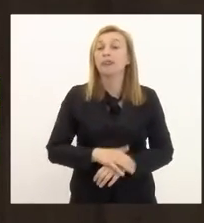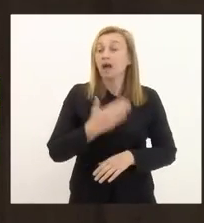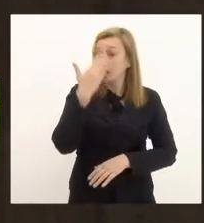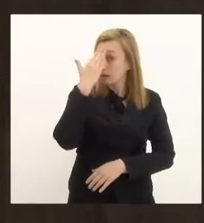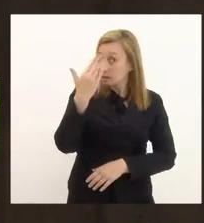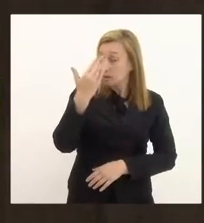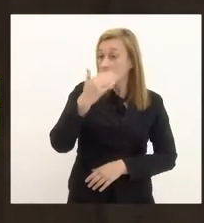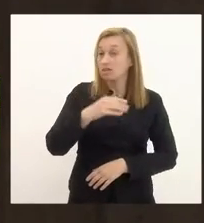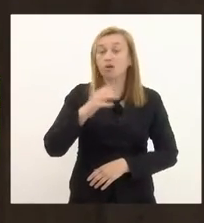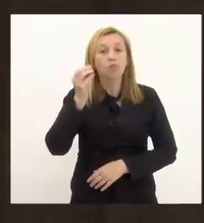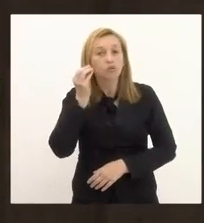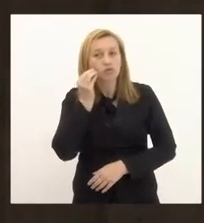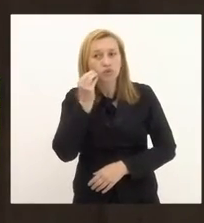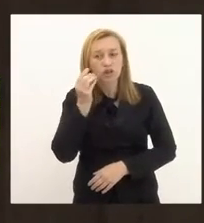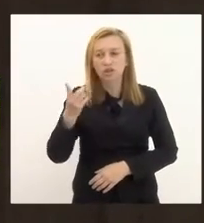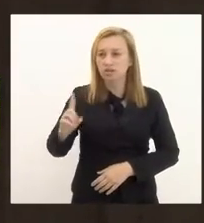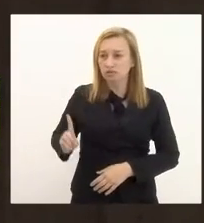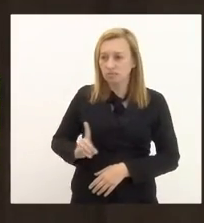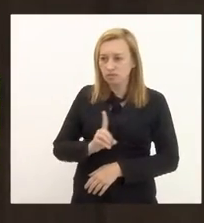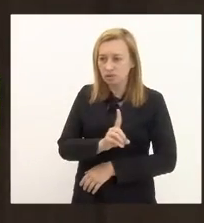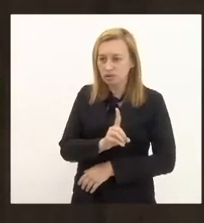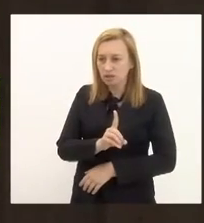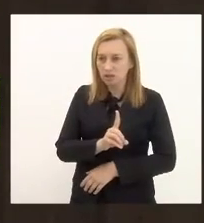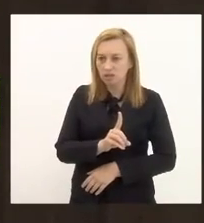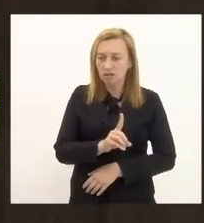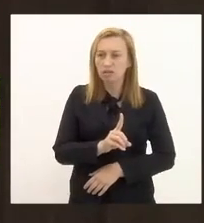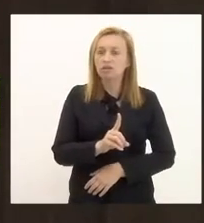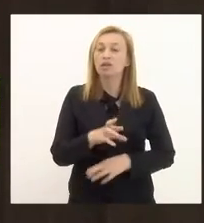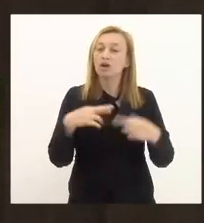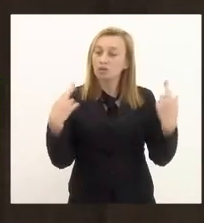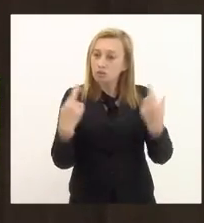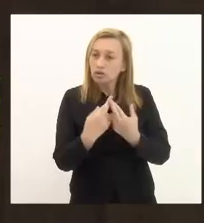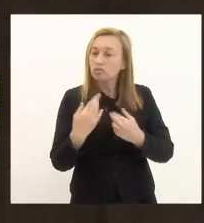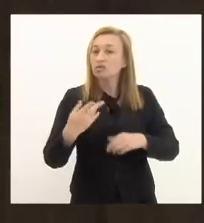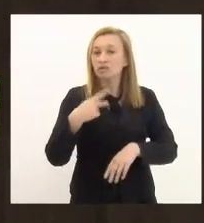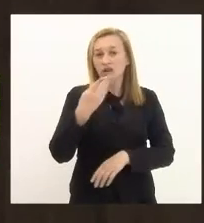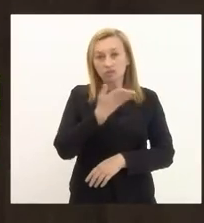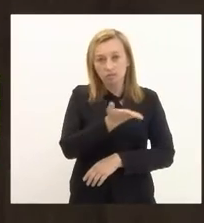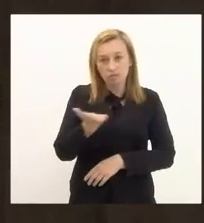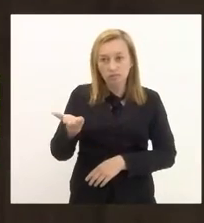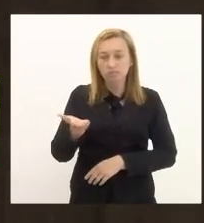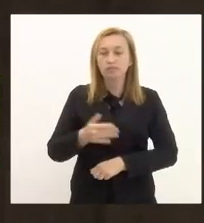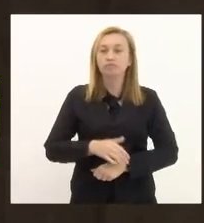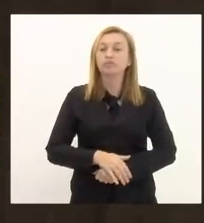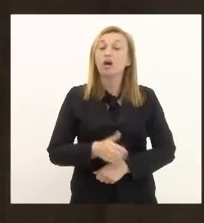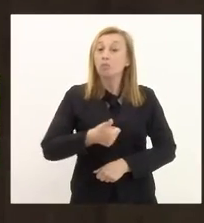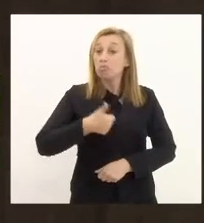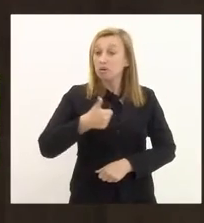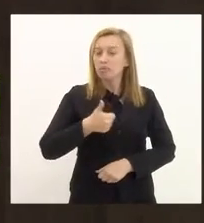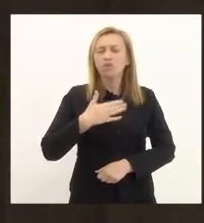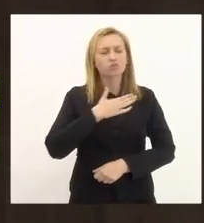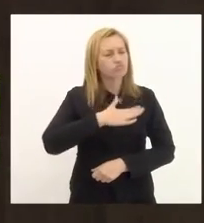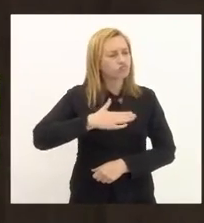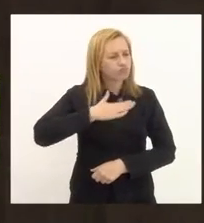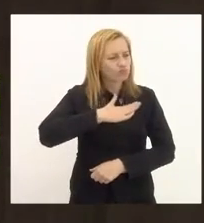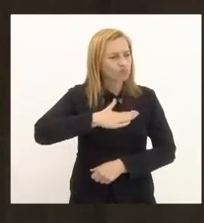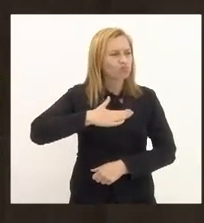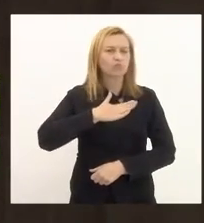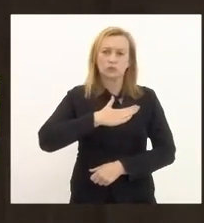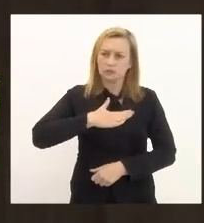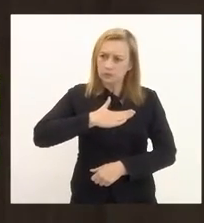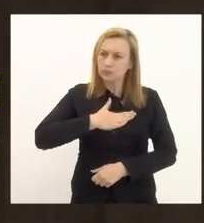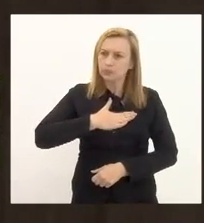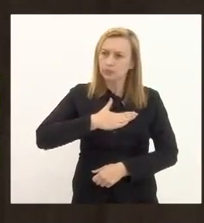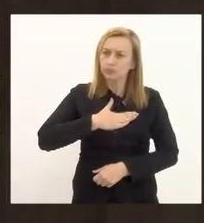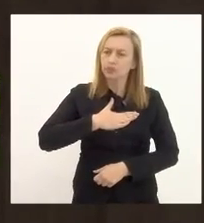agradeço a oportunidade de vir aqui e público na audiência para falar com os senhores é primeiro eu gostaria